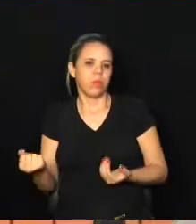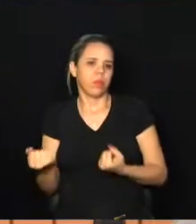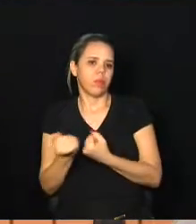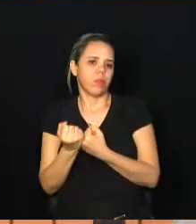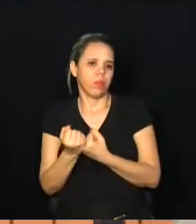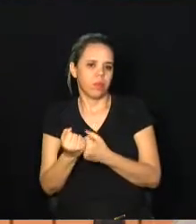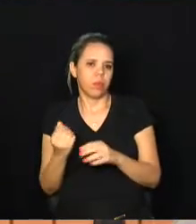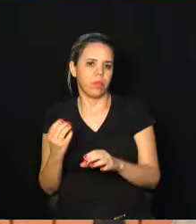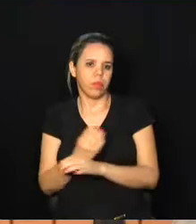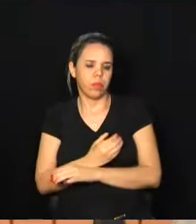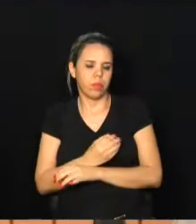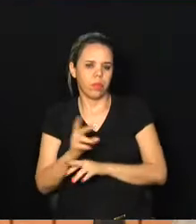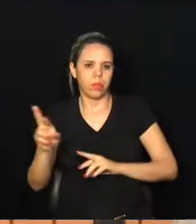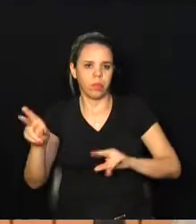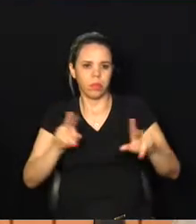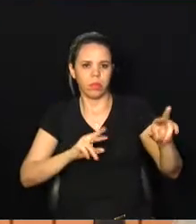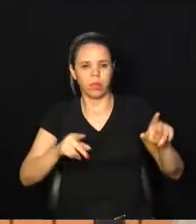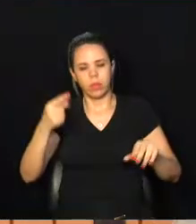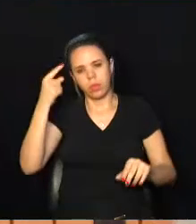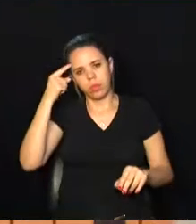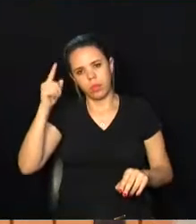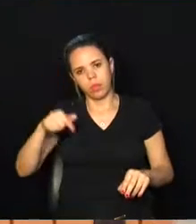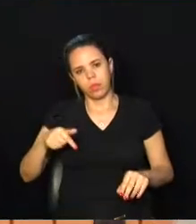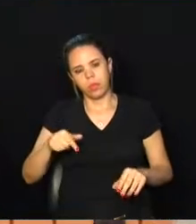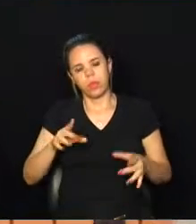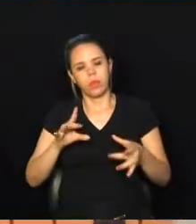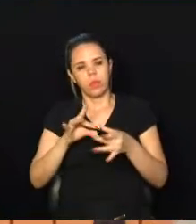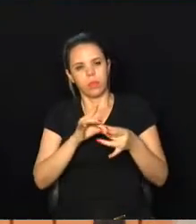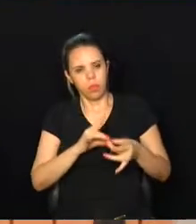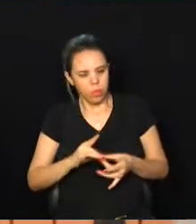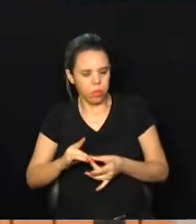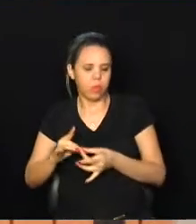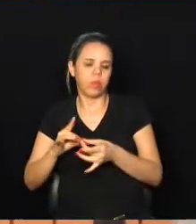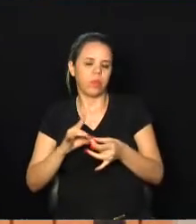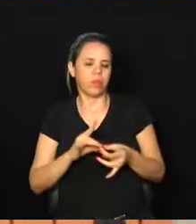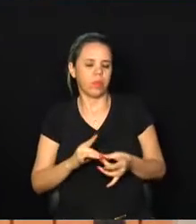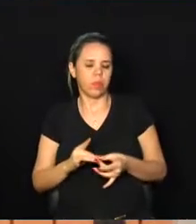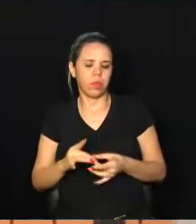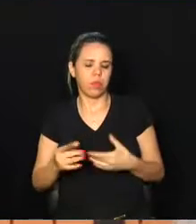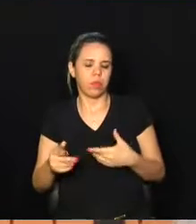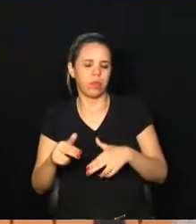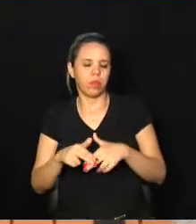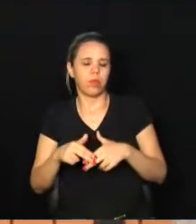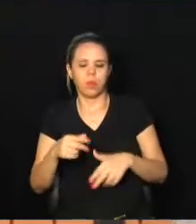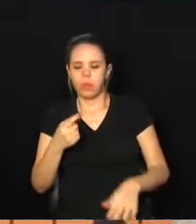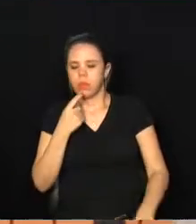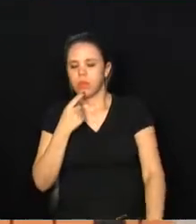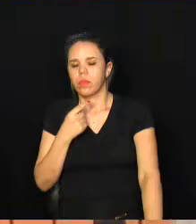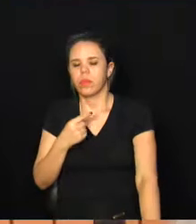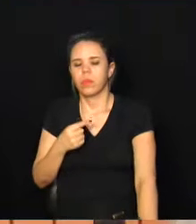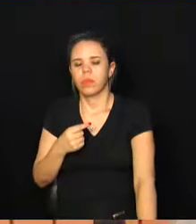numa diversidade de ideias para uma unidade em função da cidade de Campinas.